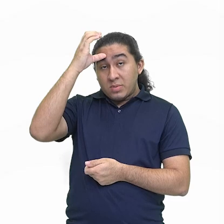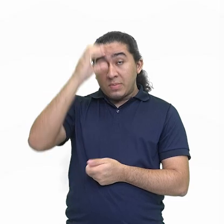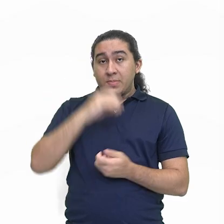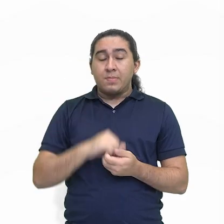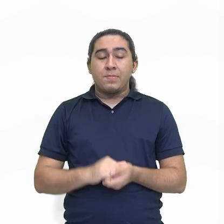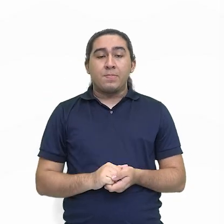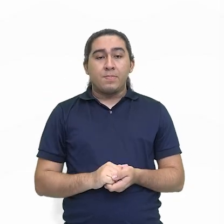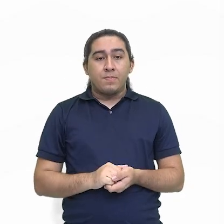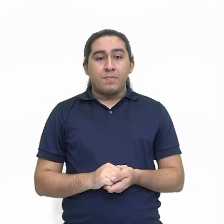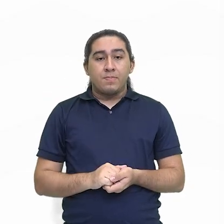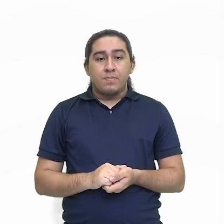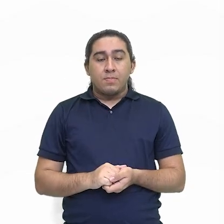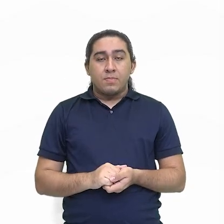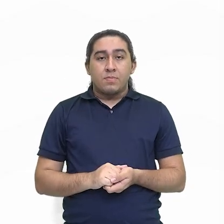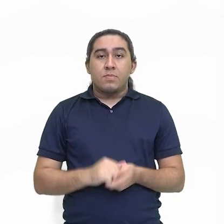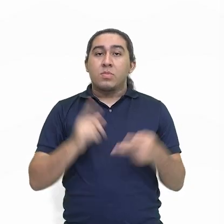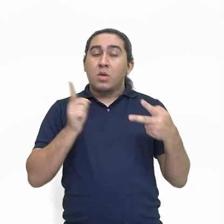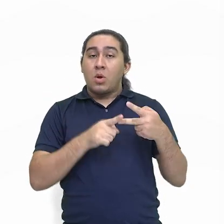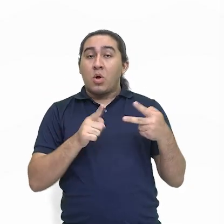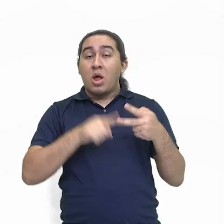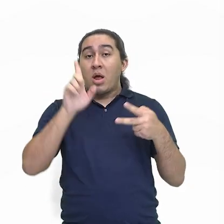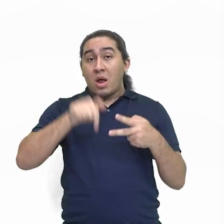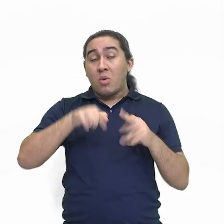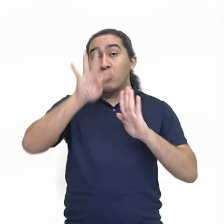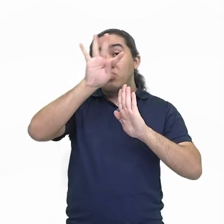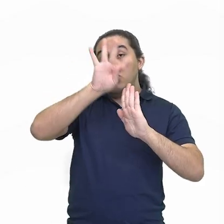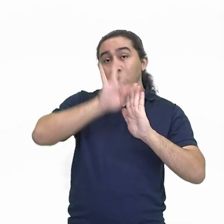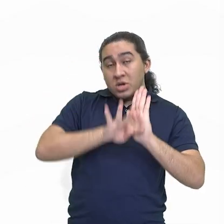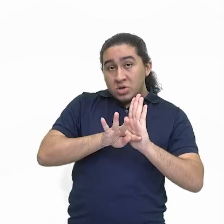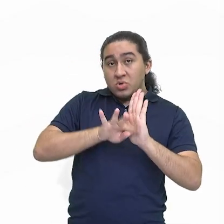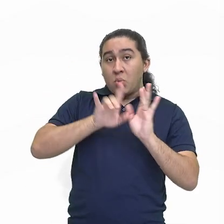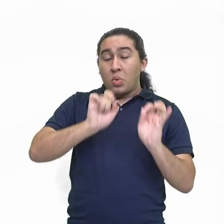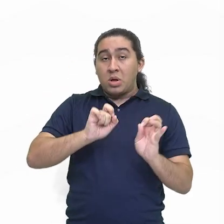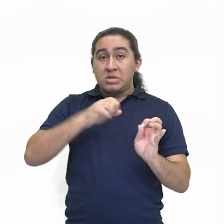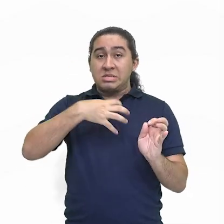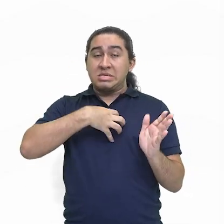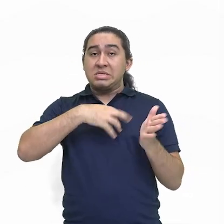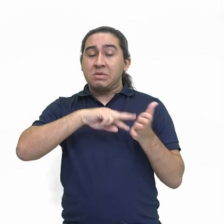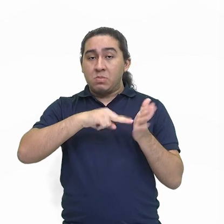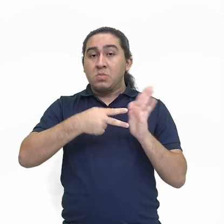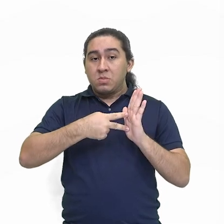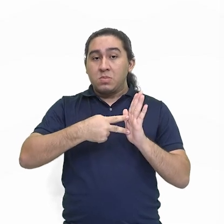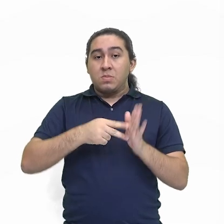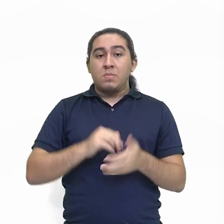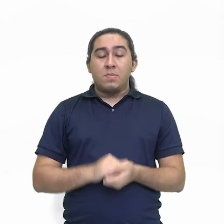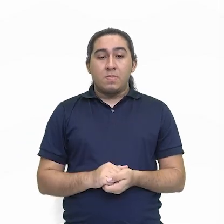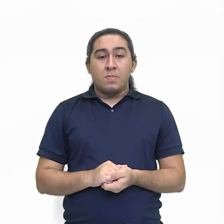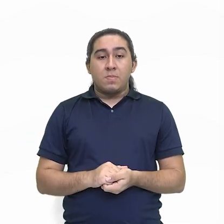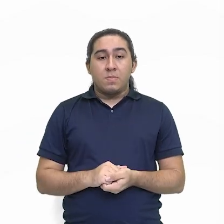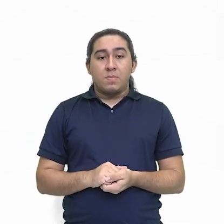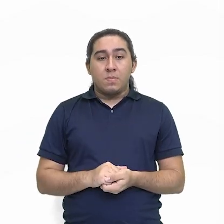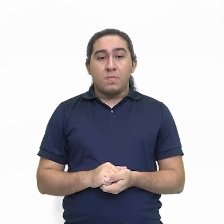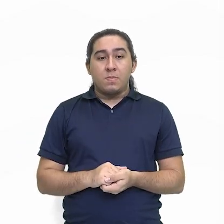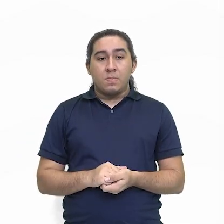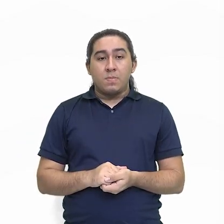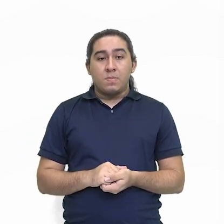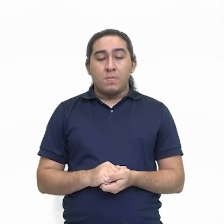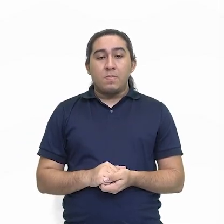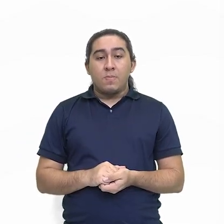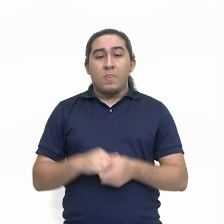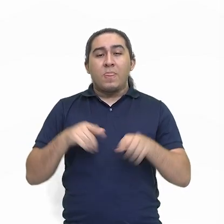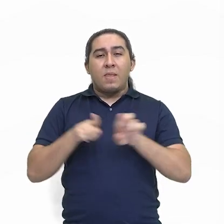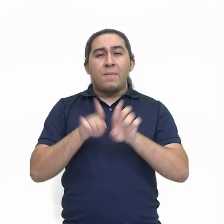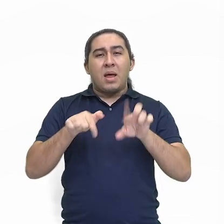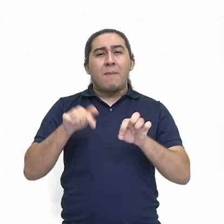prévio. Contexto semântico. Também é interessante que você compreenda